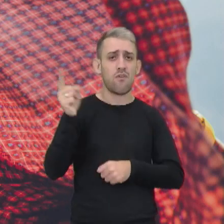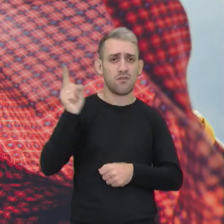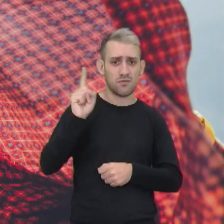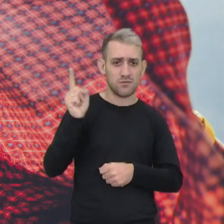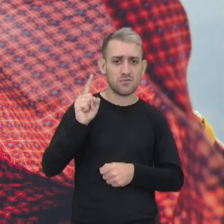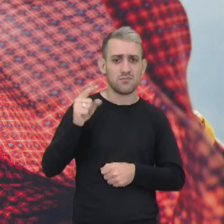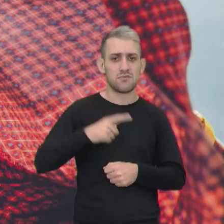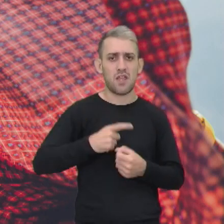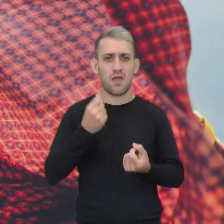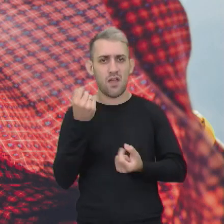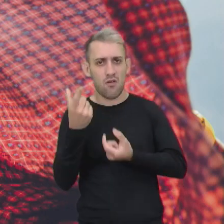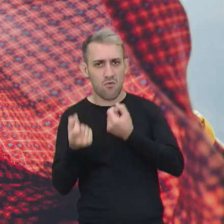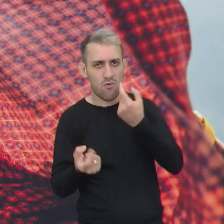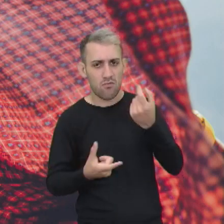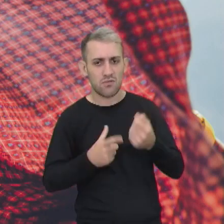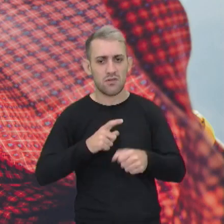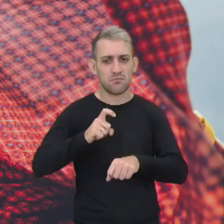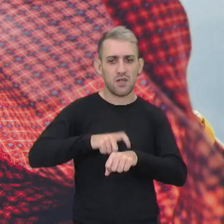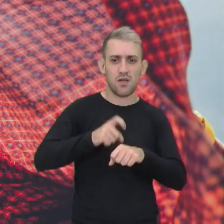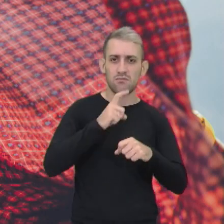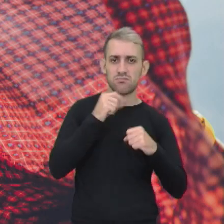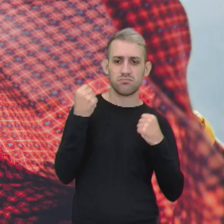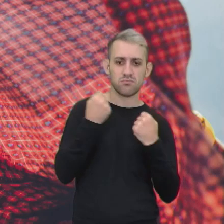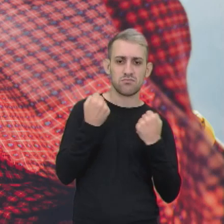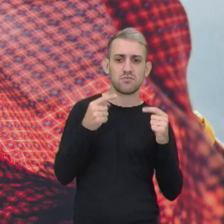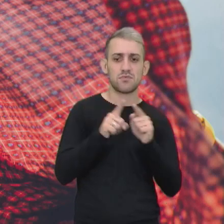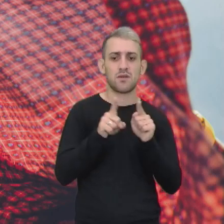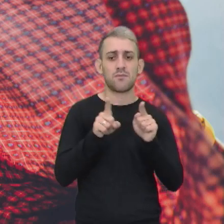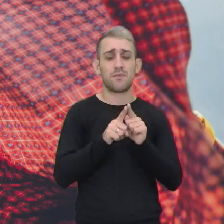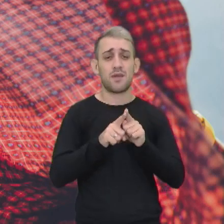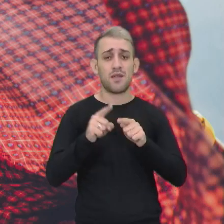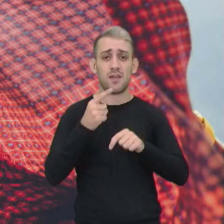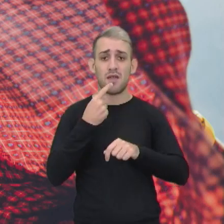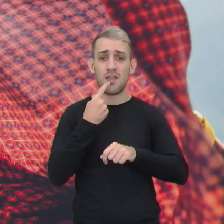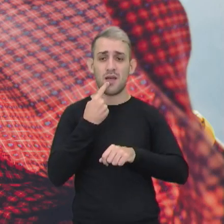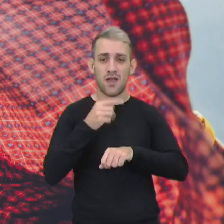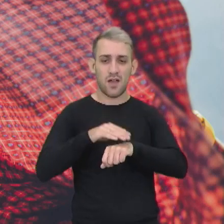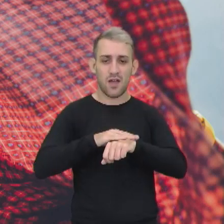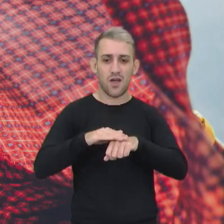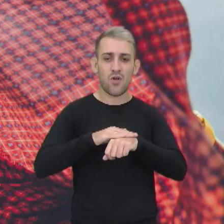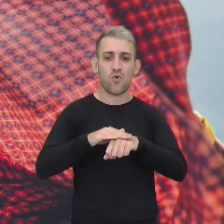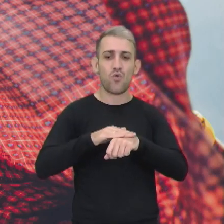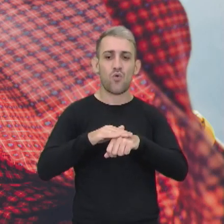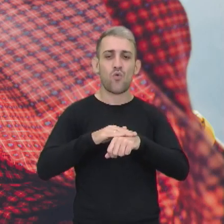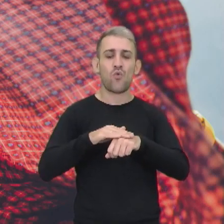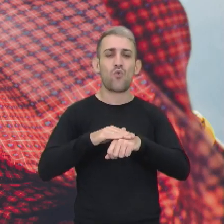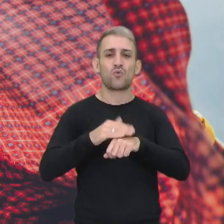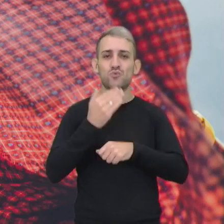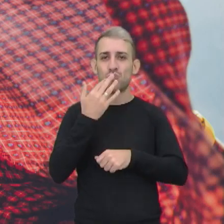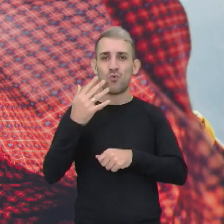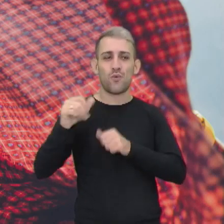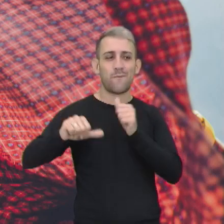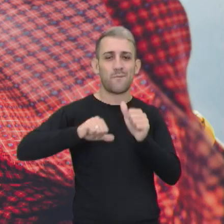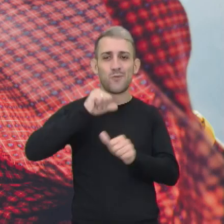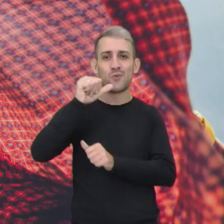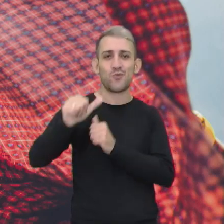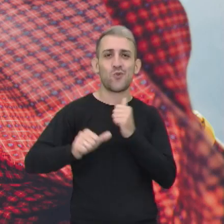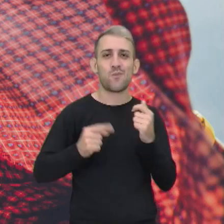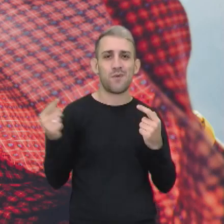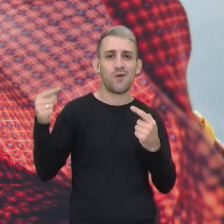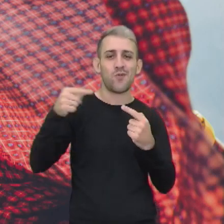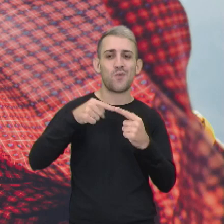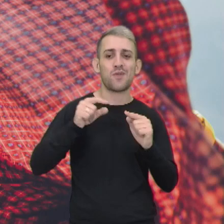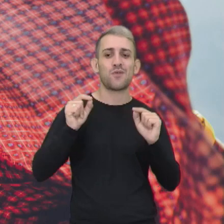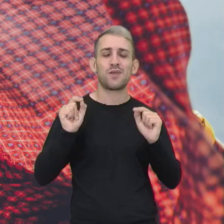momentos, estações do ano aí que são frias, o próprio tom de pele começou a mudar para se adequar a essas